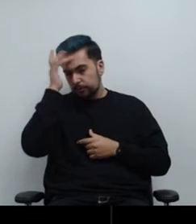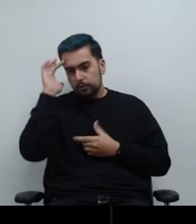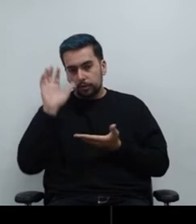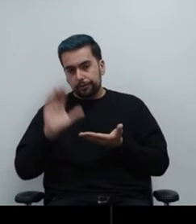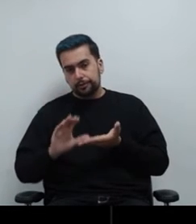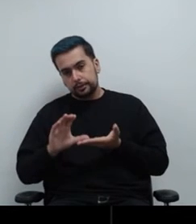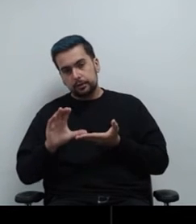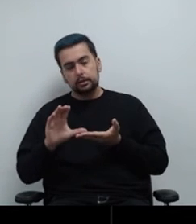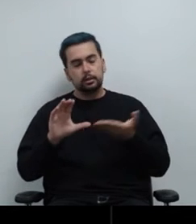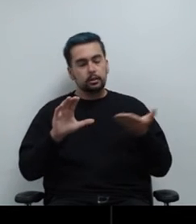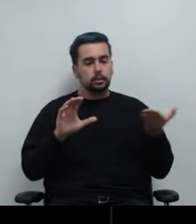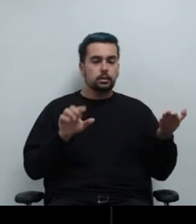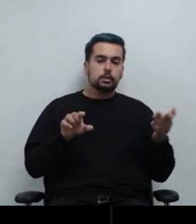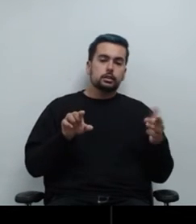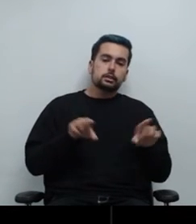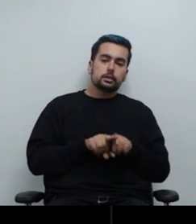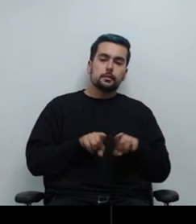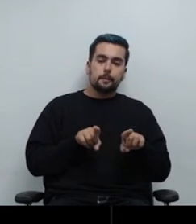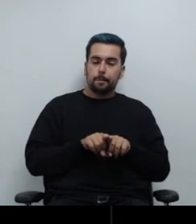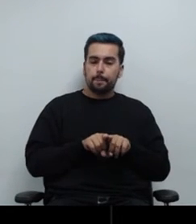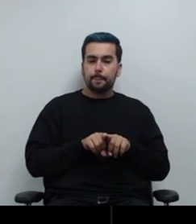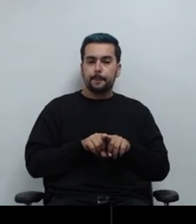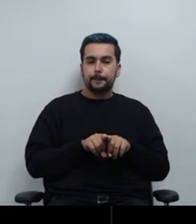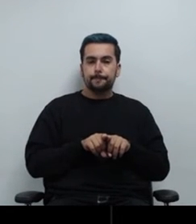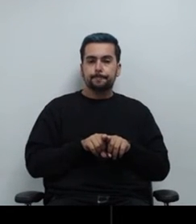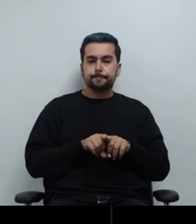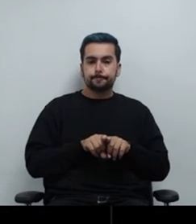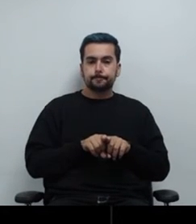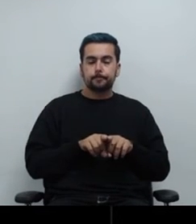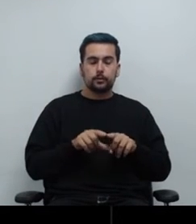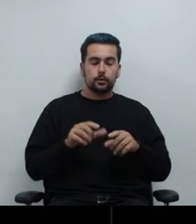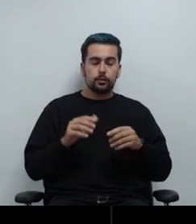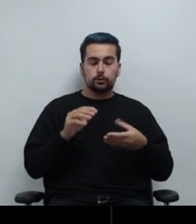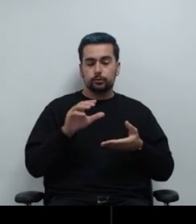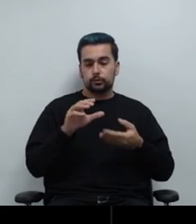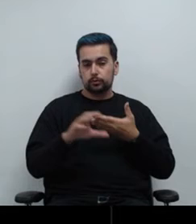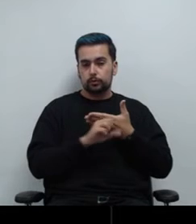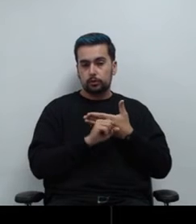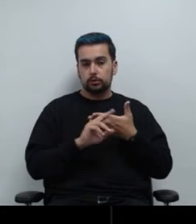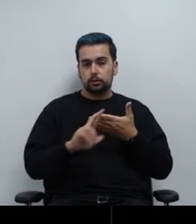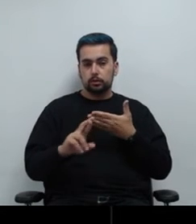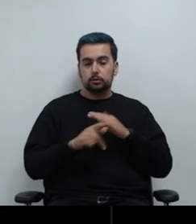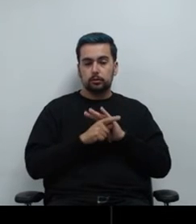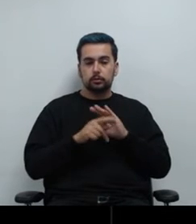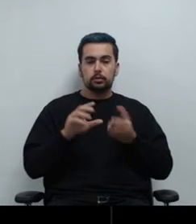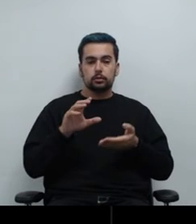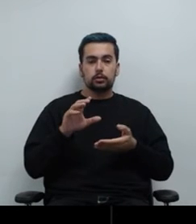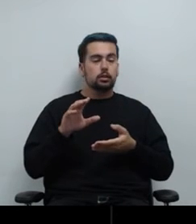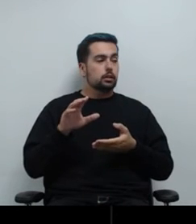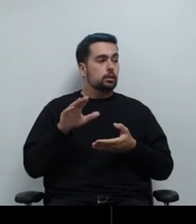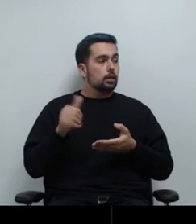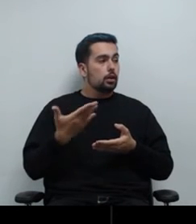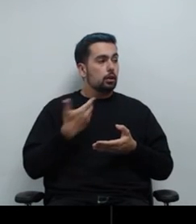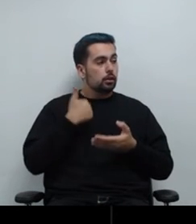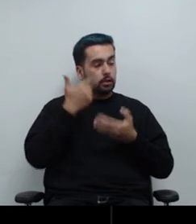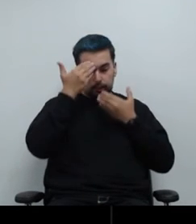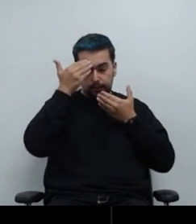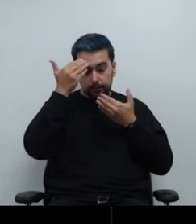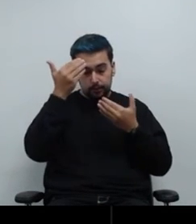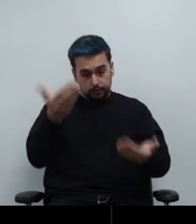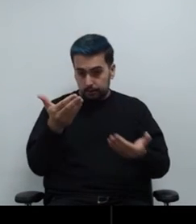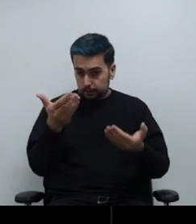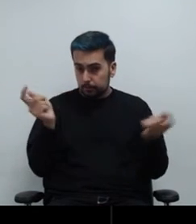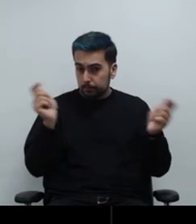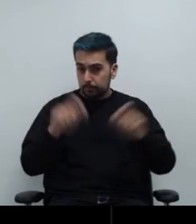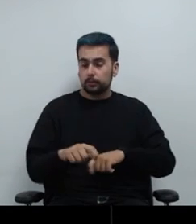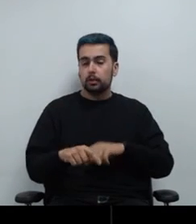compuseram conosco, naquele período, o Conselho da Ouvidoria. Agradeço a possibilidade de dialogar